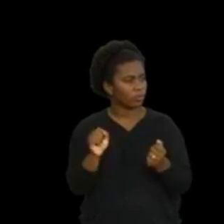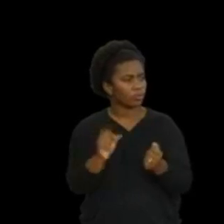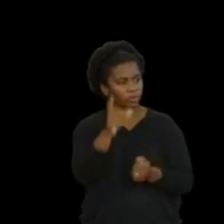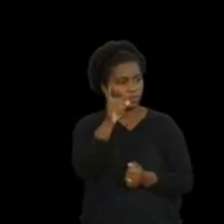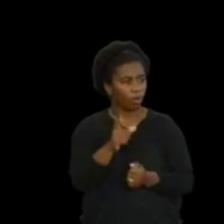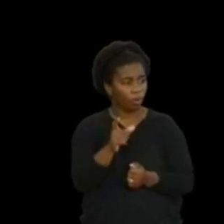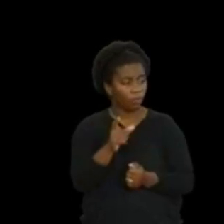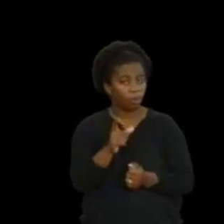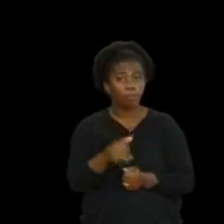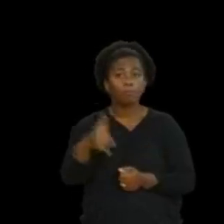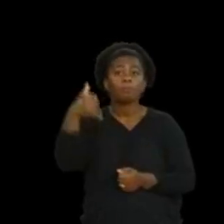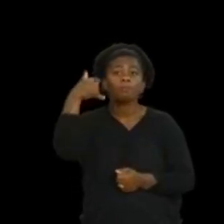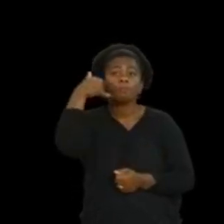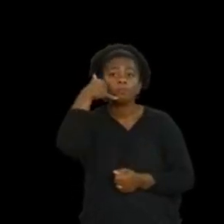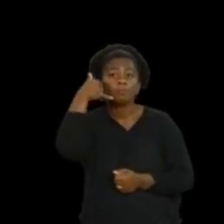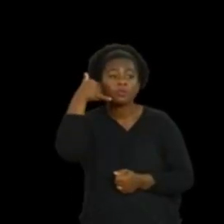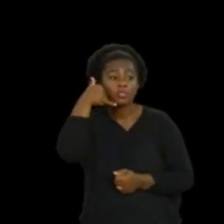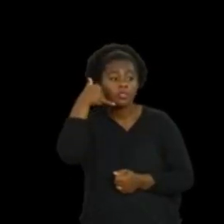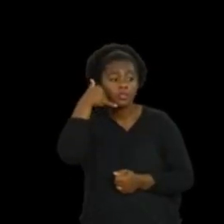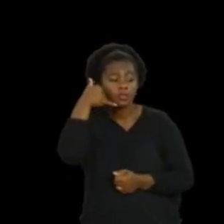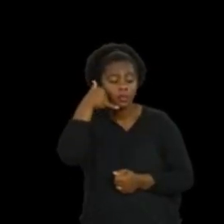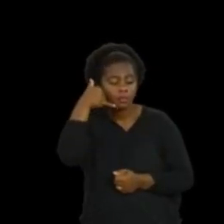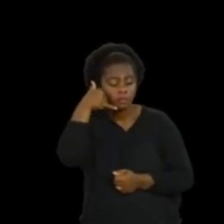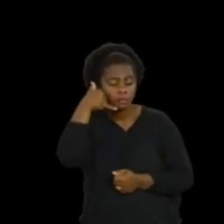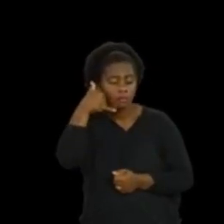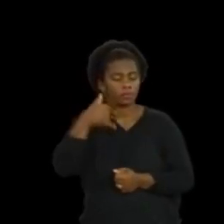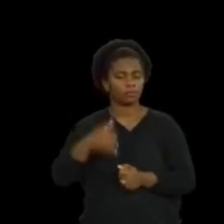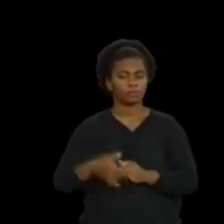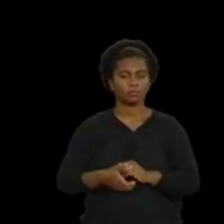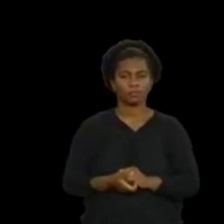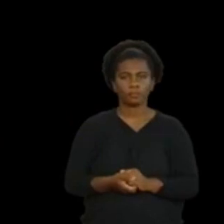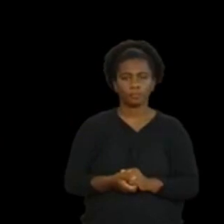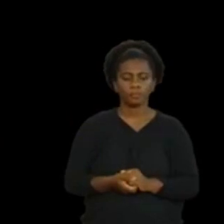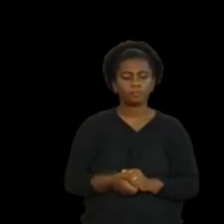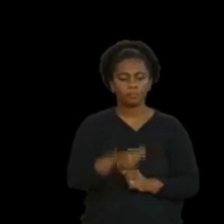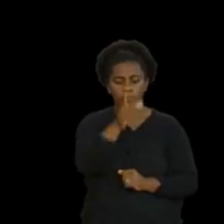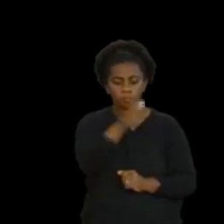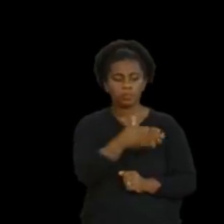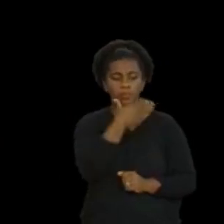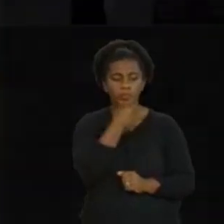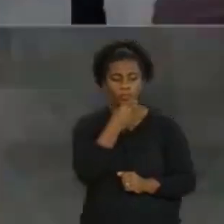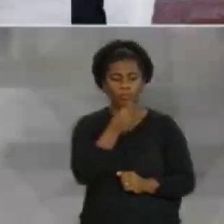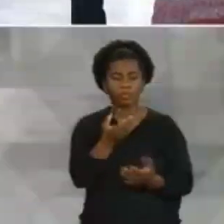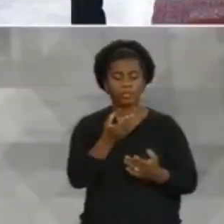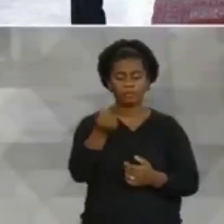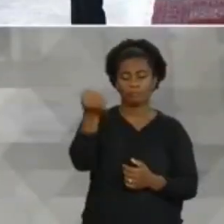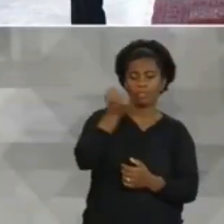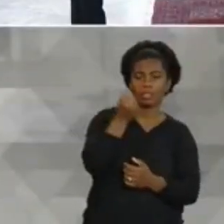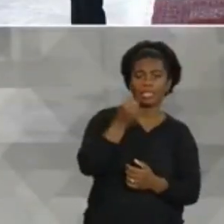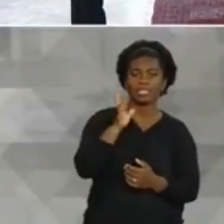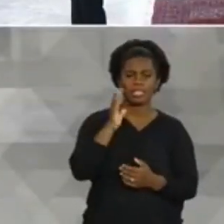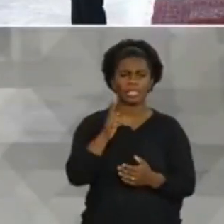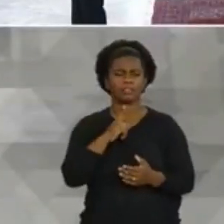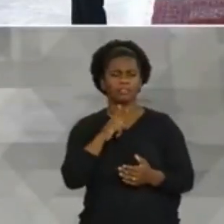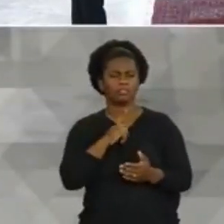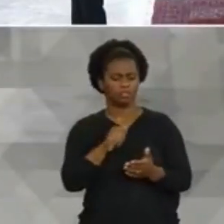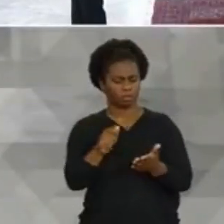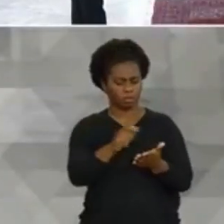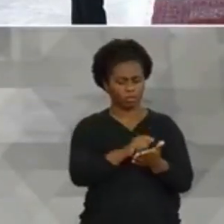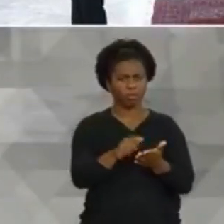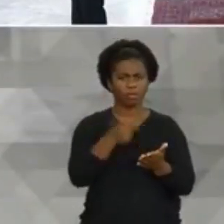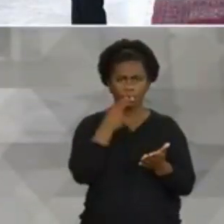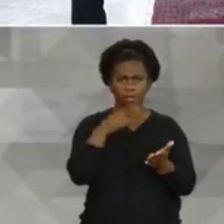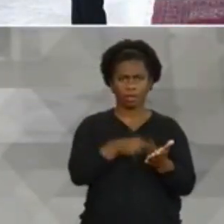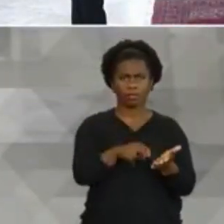telefone. Pelo telefone. Esse homem ia tirar a própria vida. Já tinha escrito uma carta para o filho. Cadê a